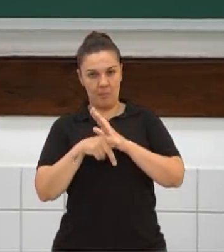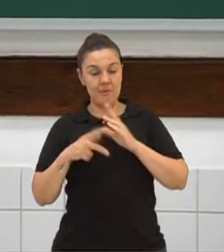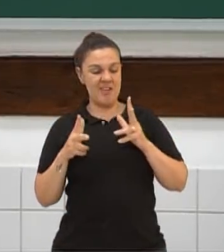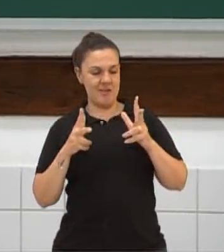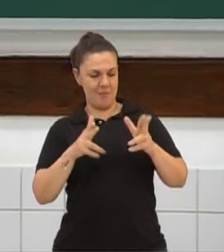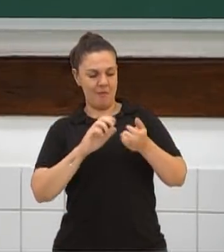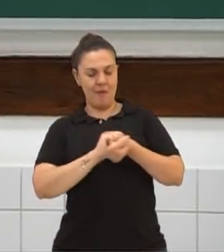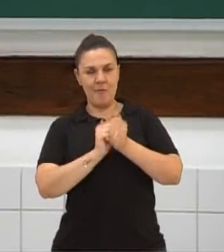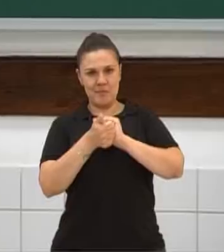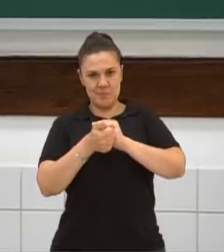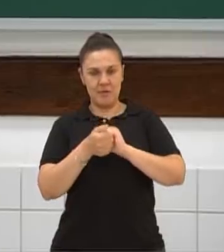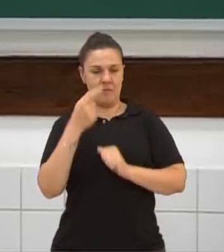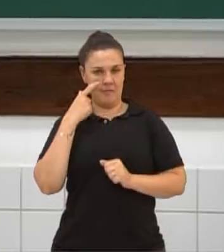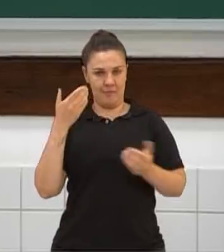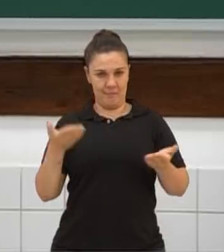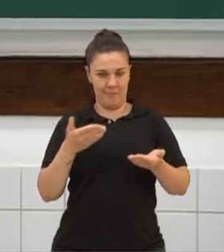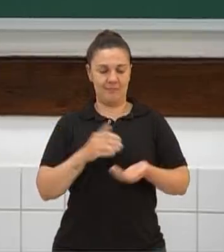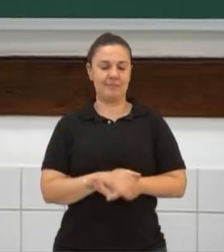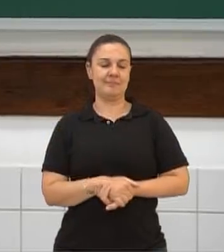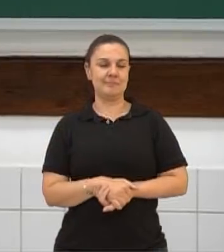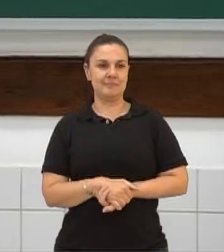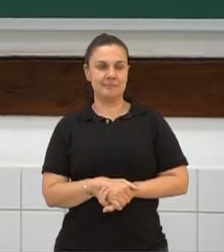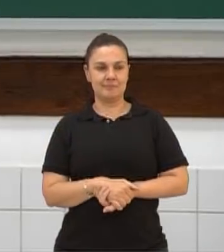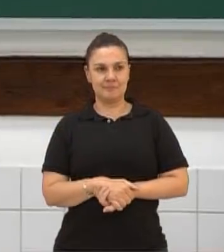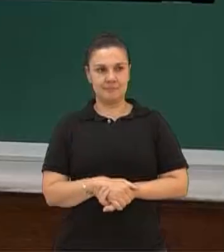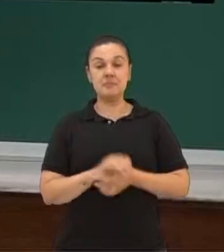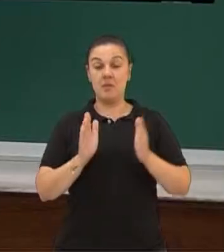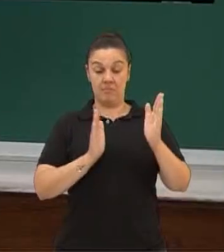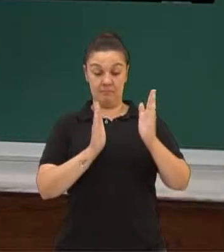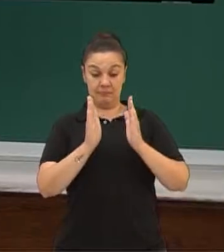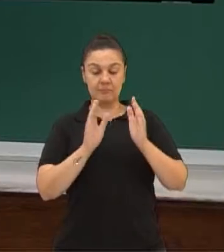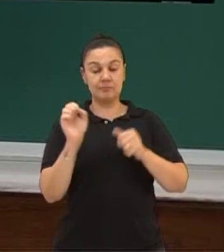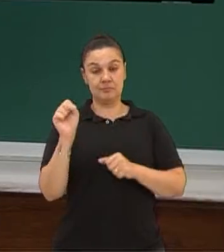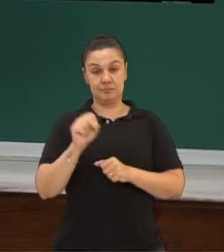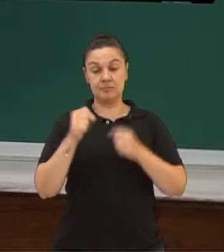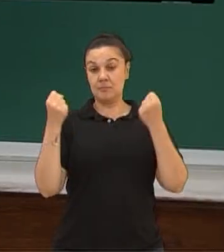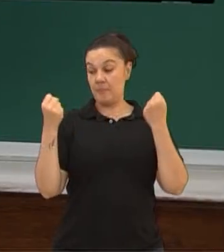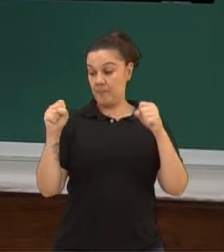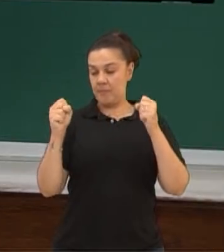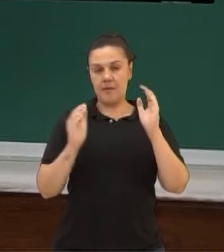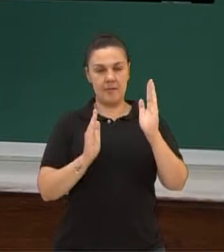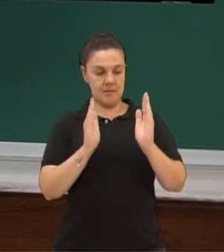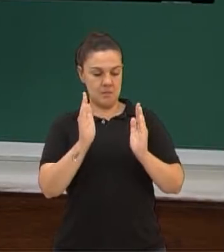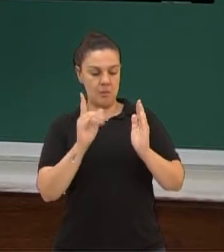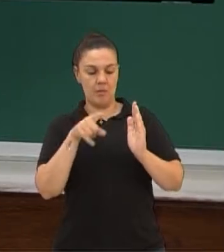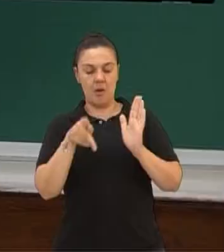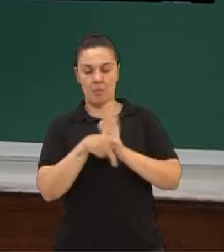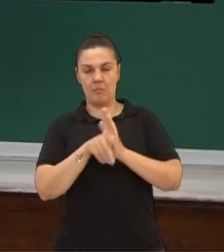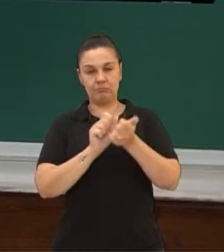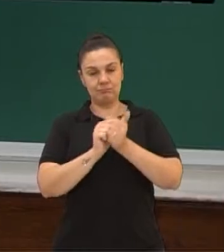de esporte? A gente vai ver isso mais para frente. Mas nesse período, sim, a educação física nessa época era